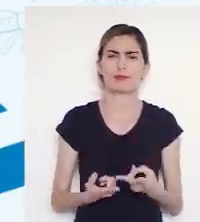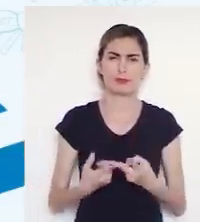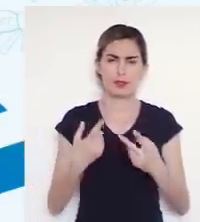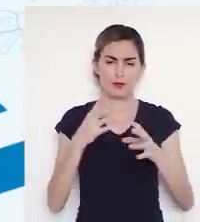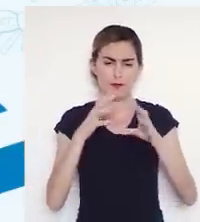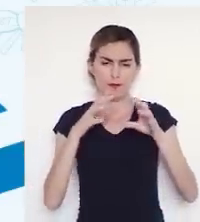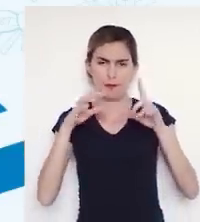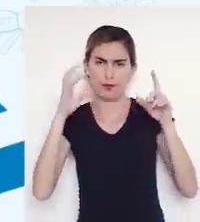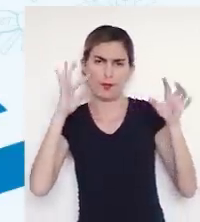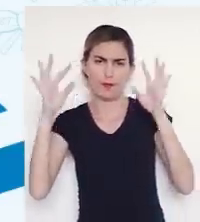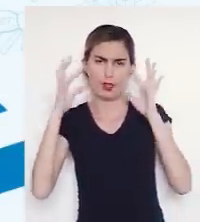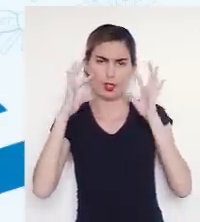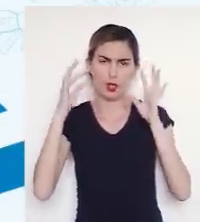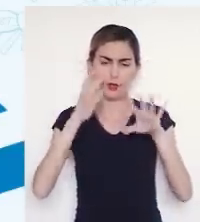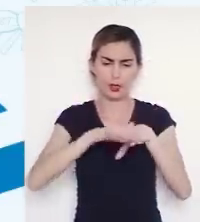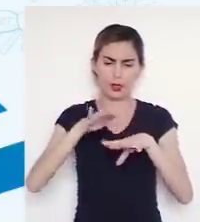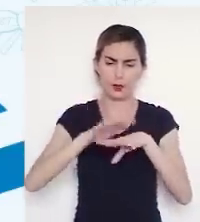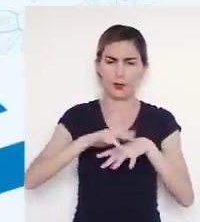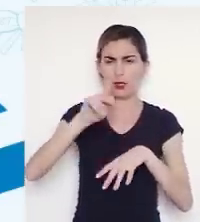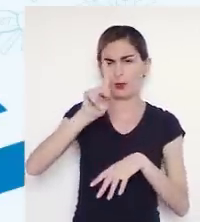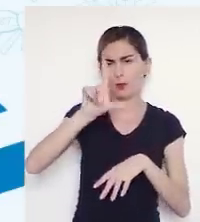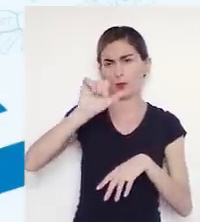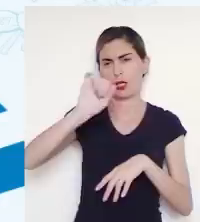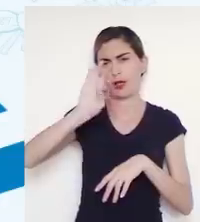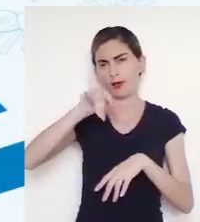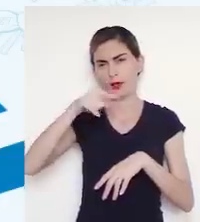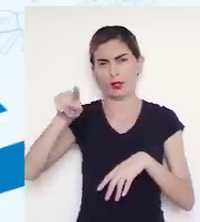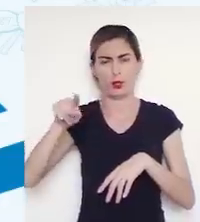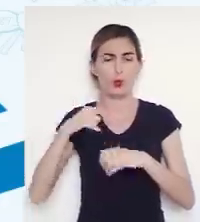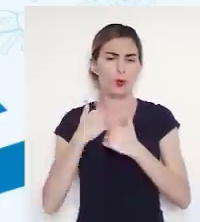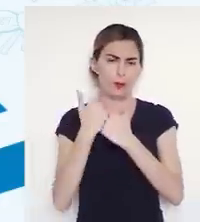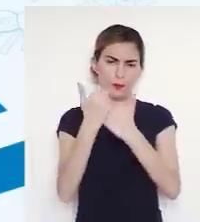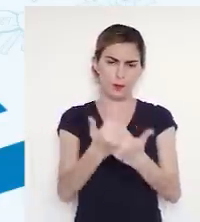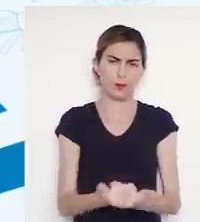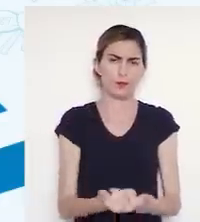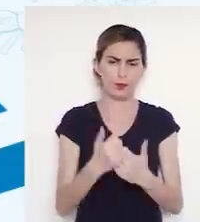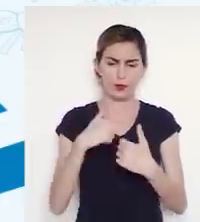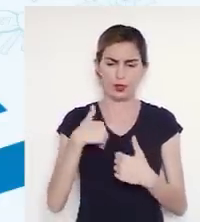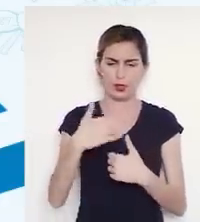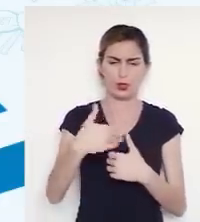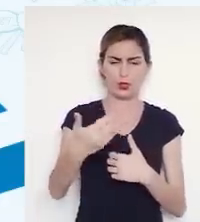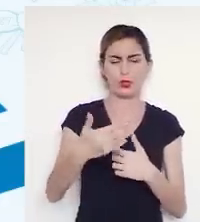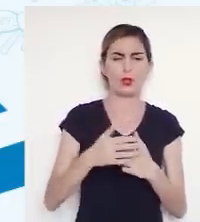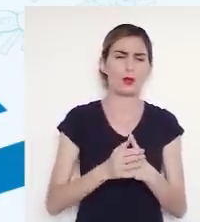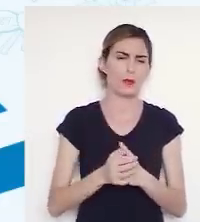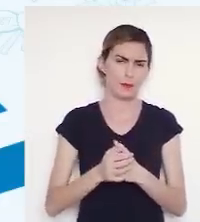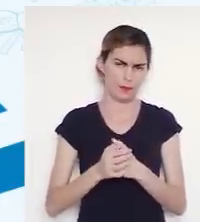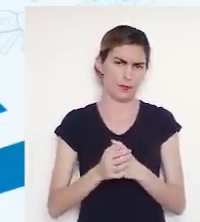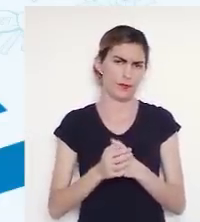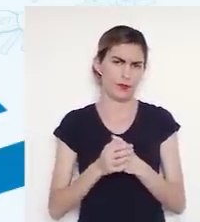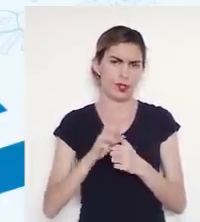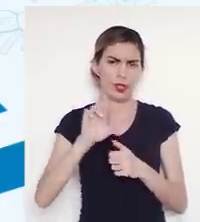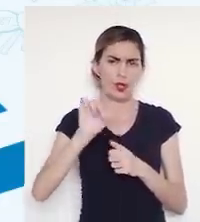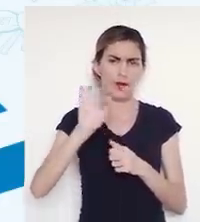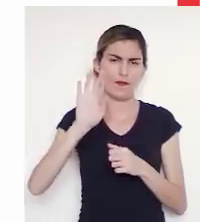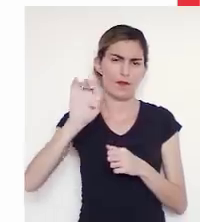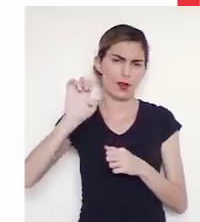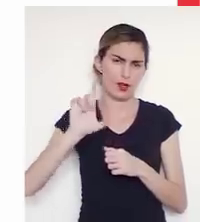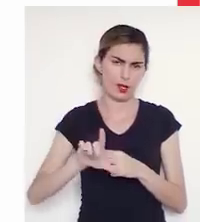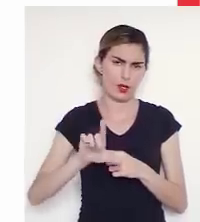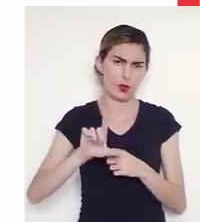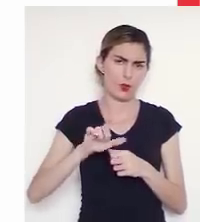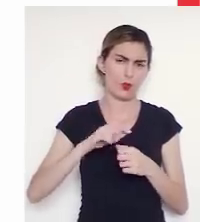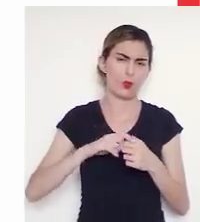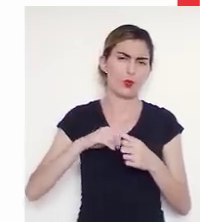e matemático grego Platão é retratada através da pintura de Rafael Sanzio,